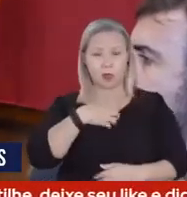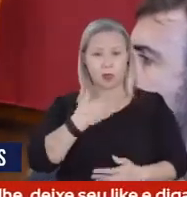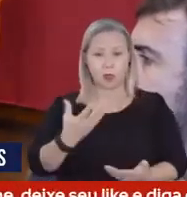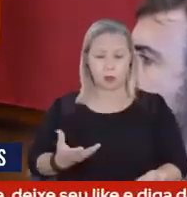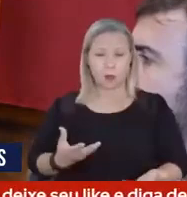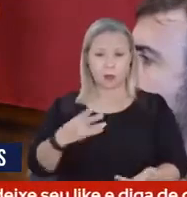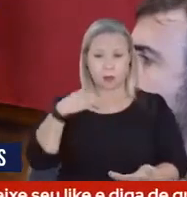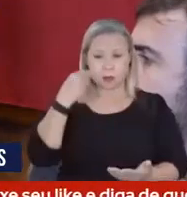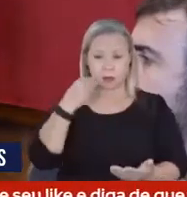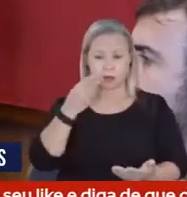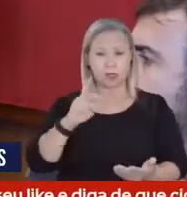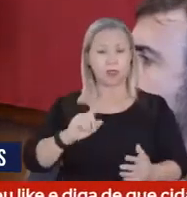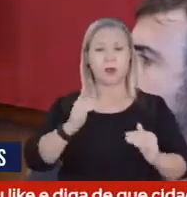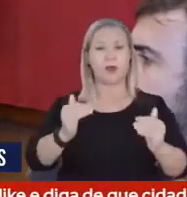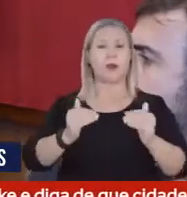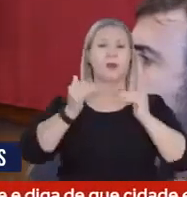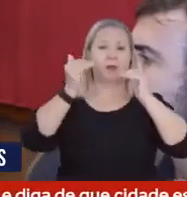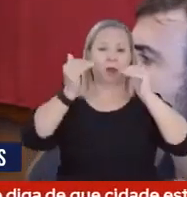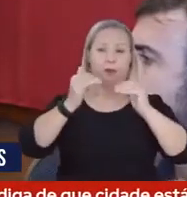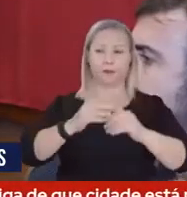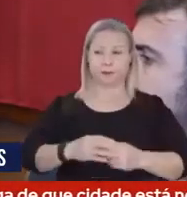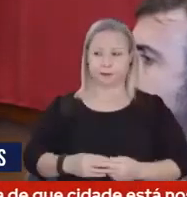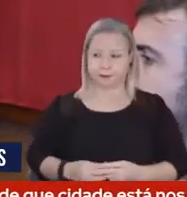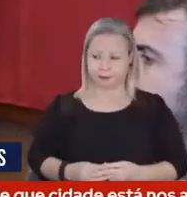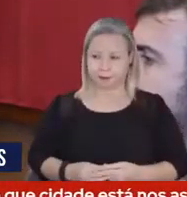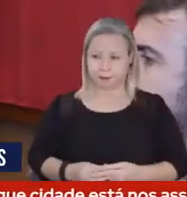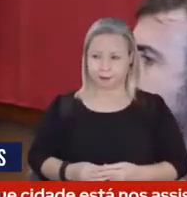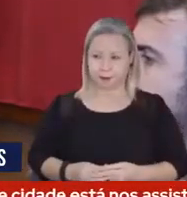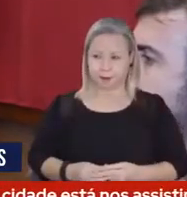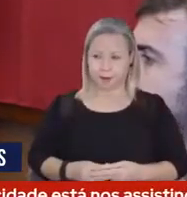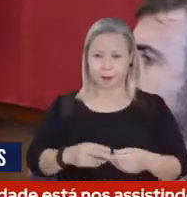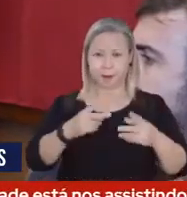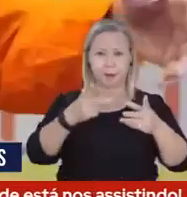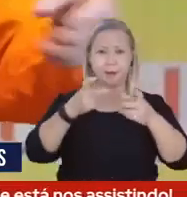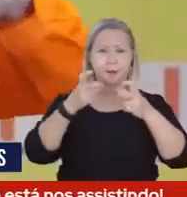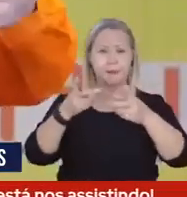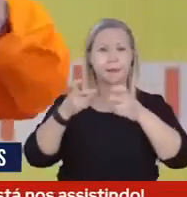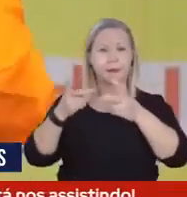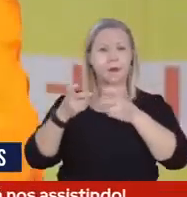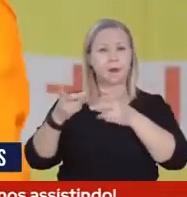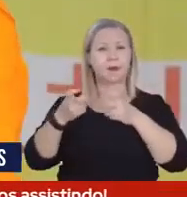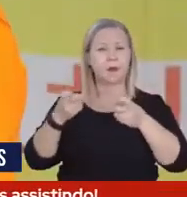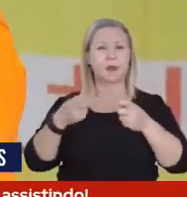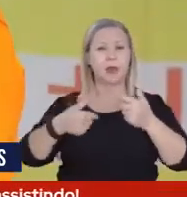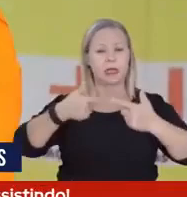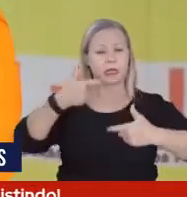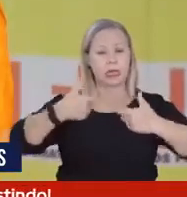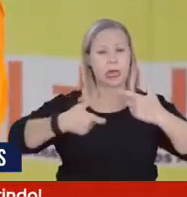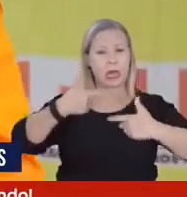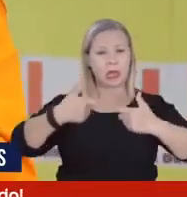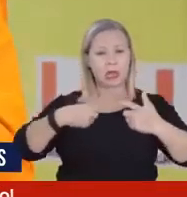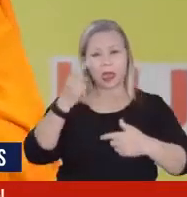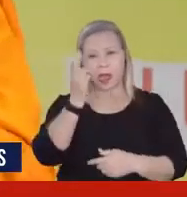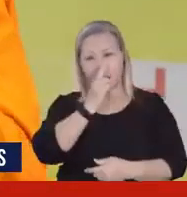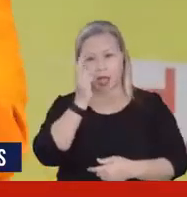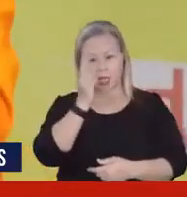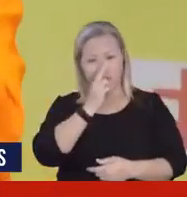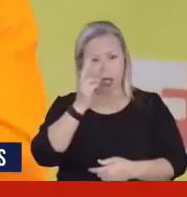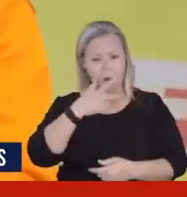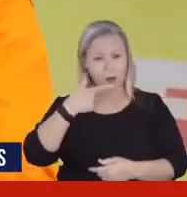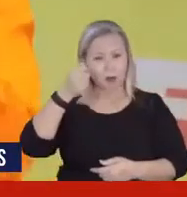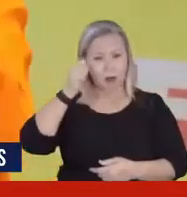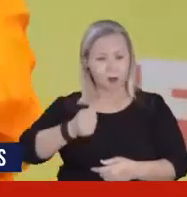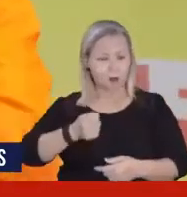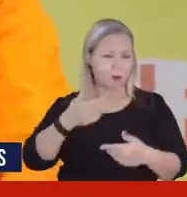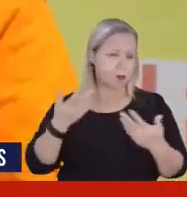soberana. A gente vê as guerras, até a guerra entre a Ucrânia e a Rússia